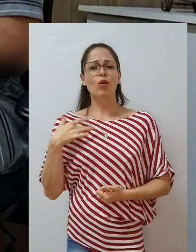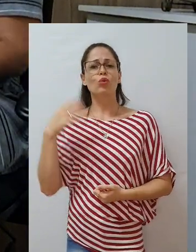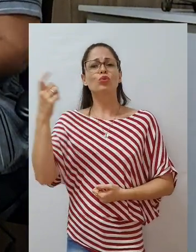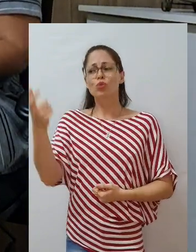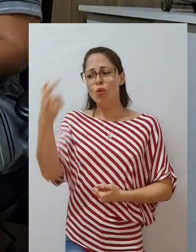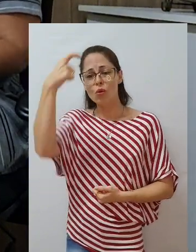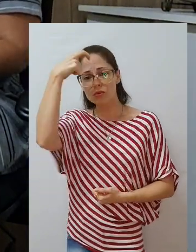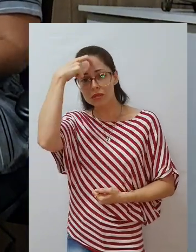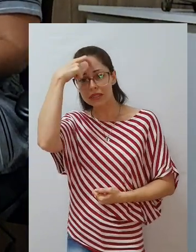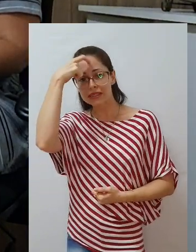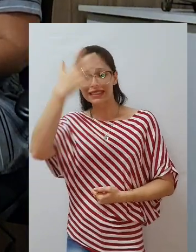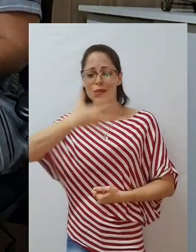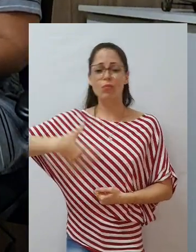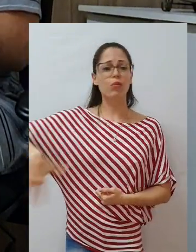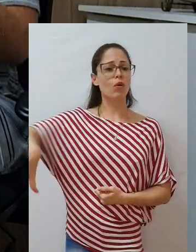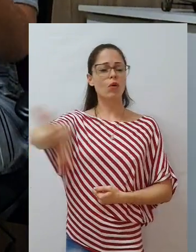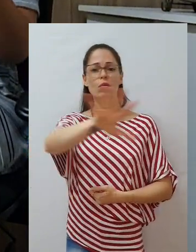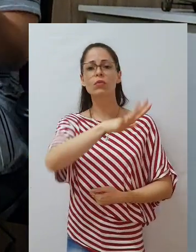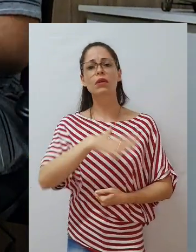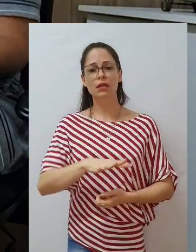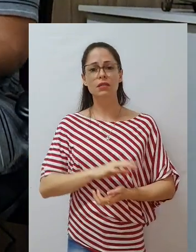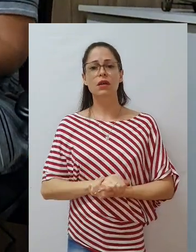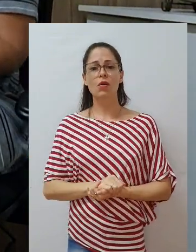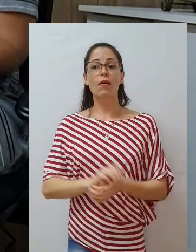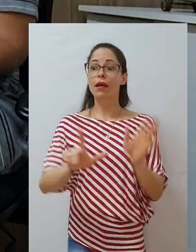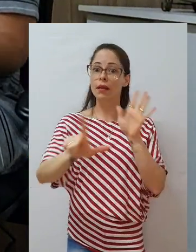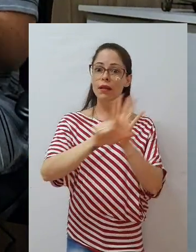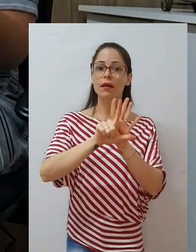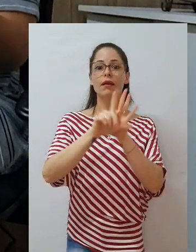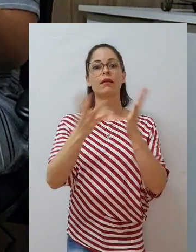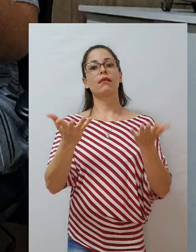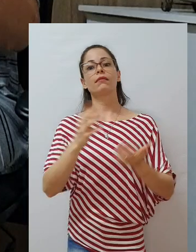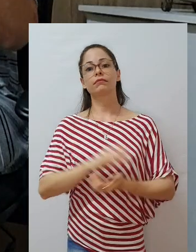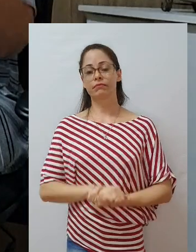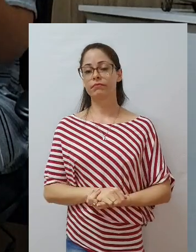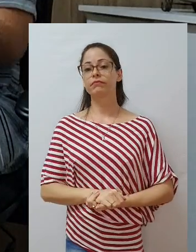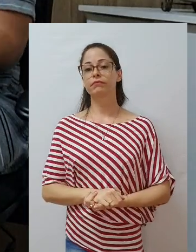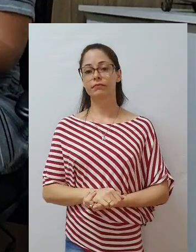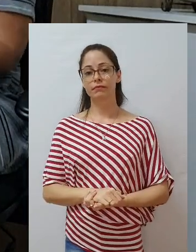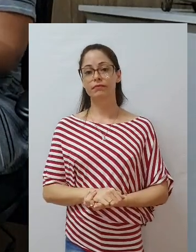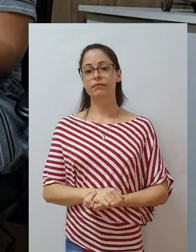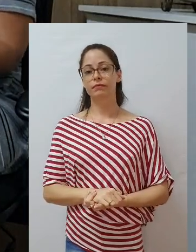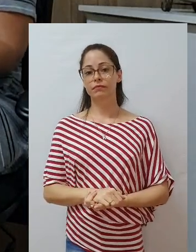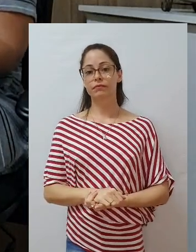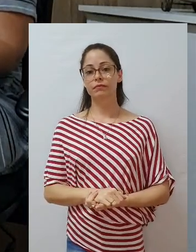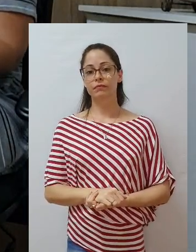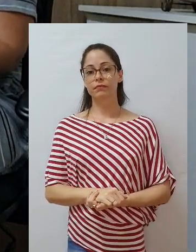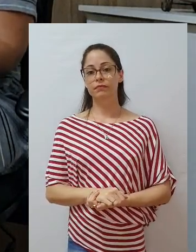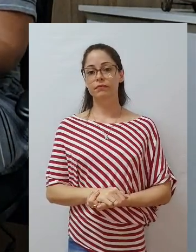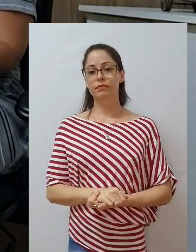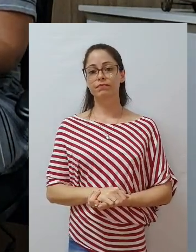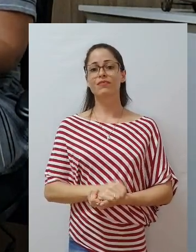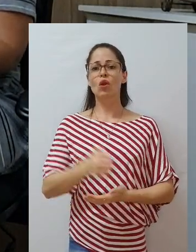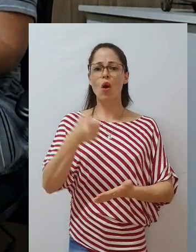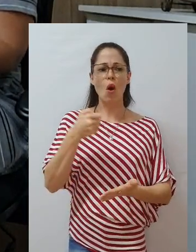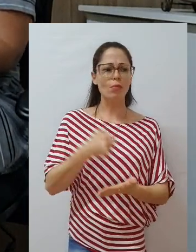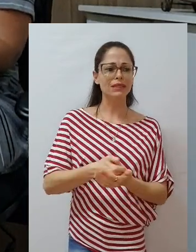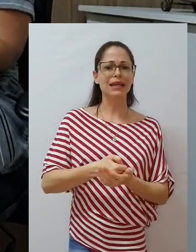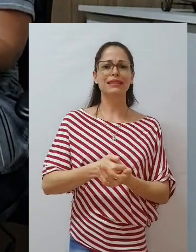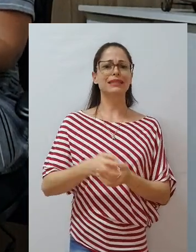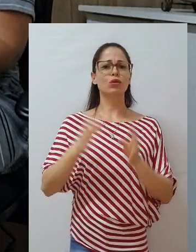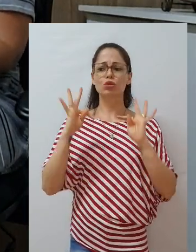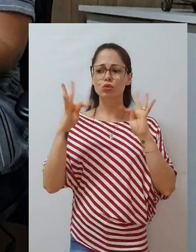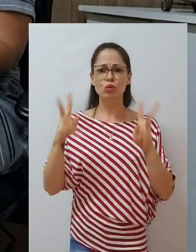prevenir doenças, ensinar sobre a saúde, conscientizar a população, isso está